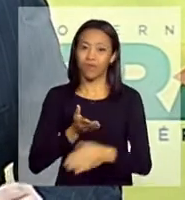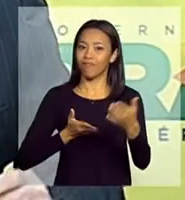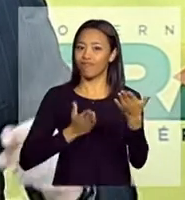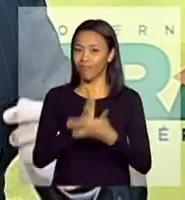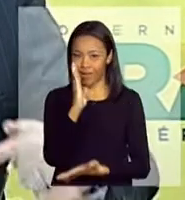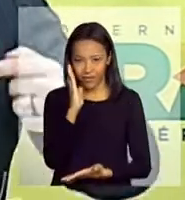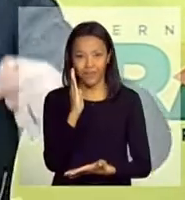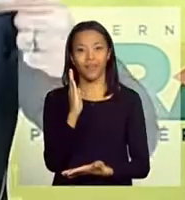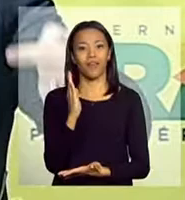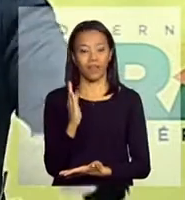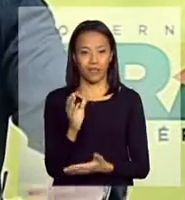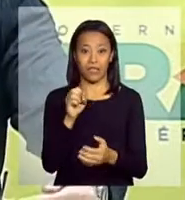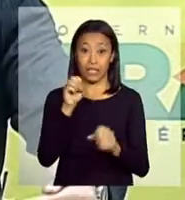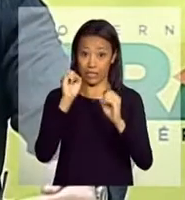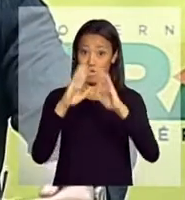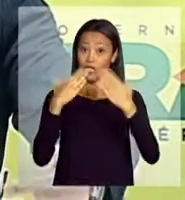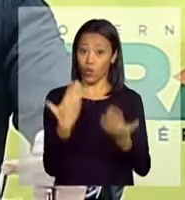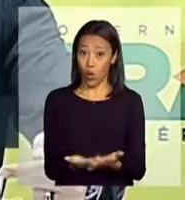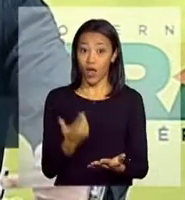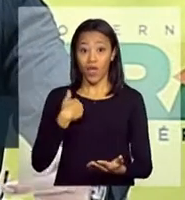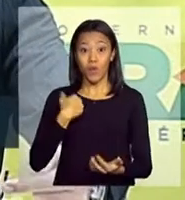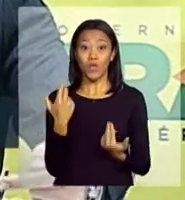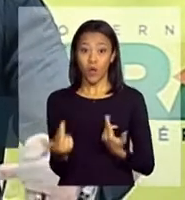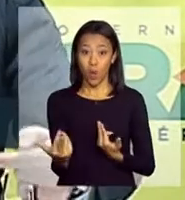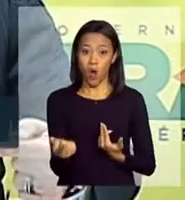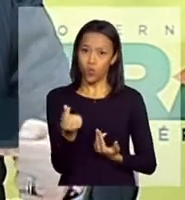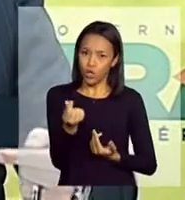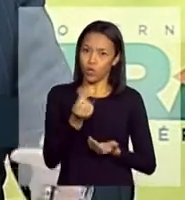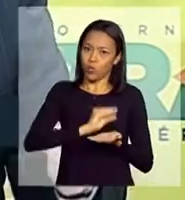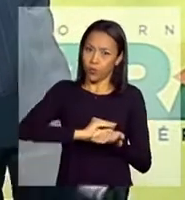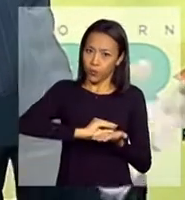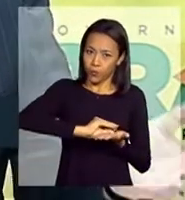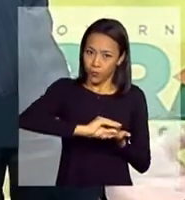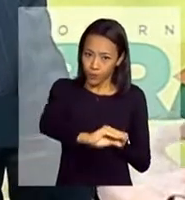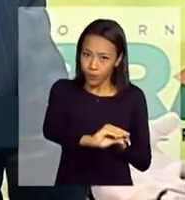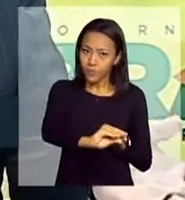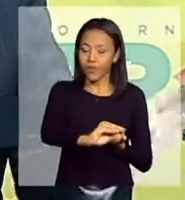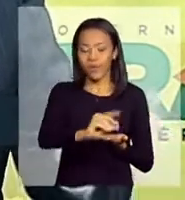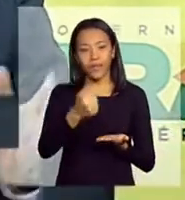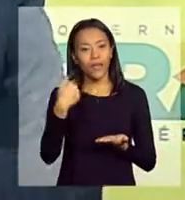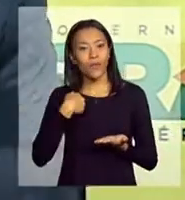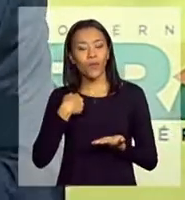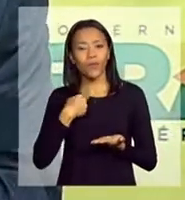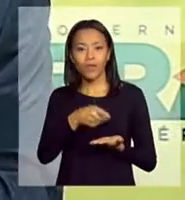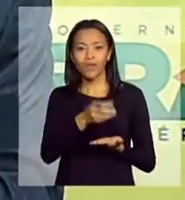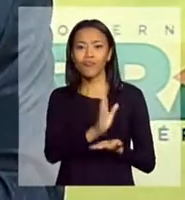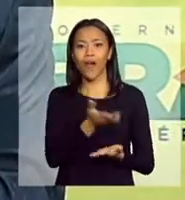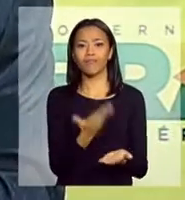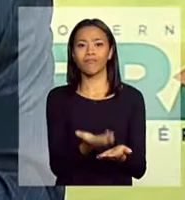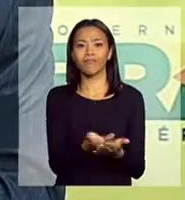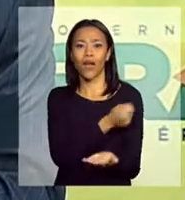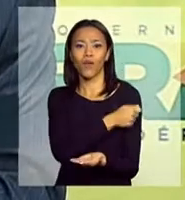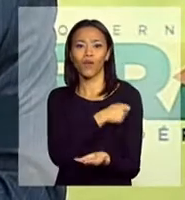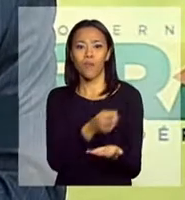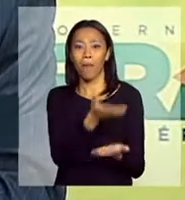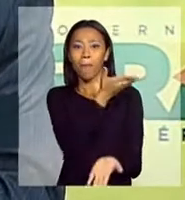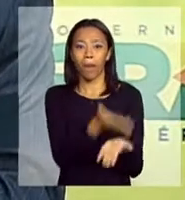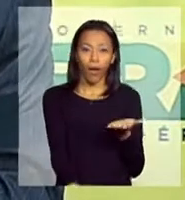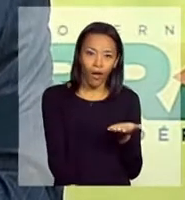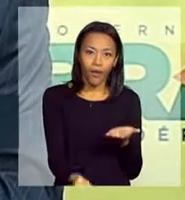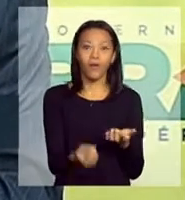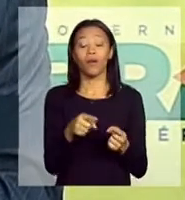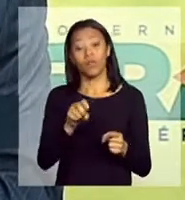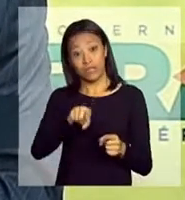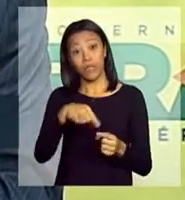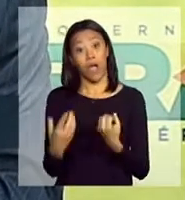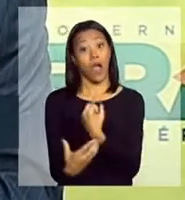e eu tenho que fazer o mesmo investimento que foi feito em vez de eu estar investindo de forma mais racional